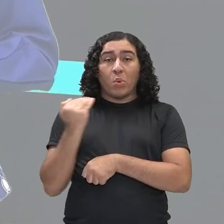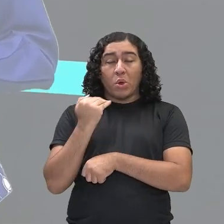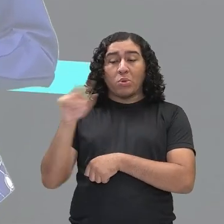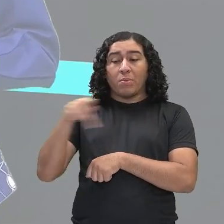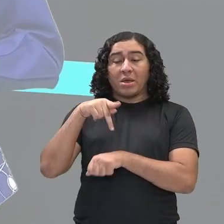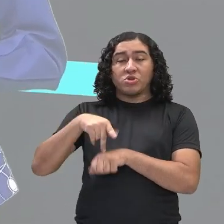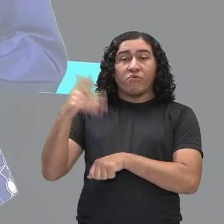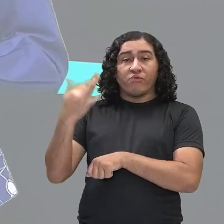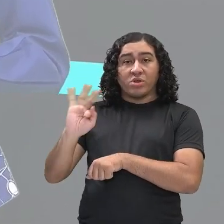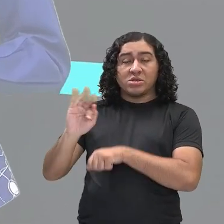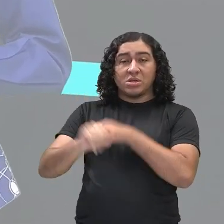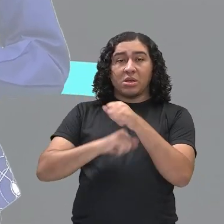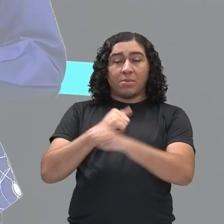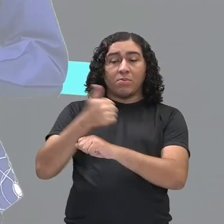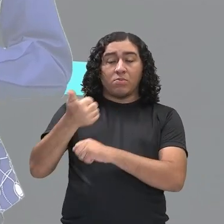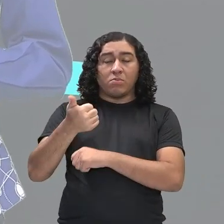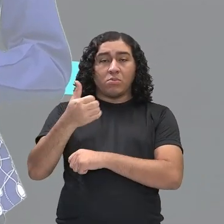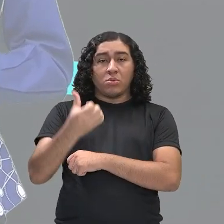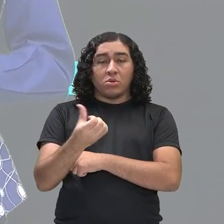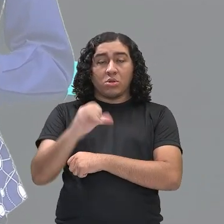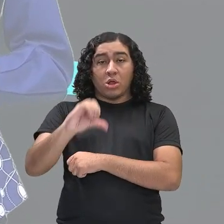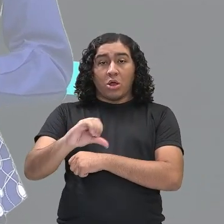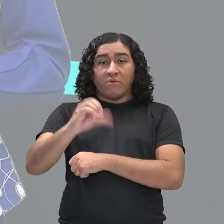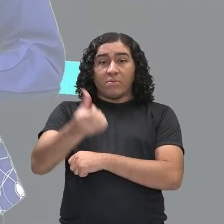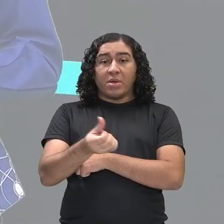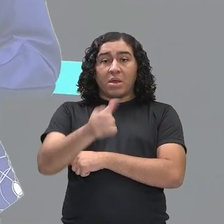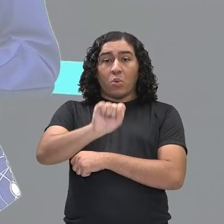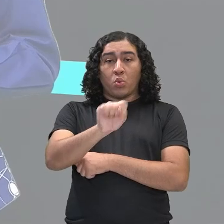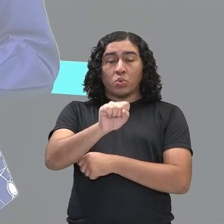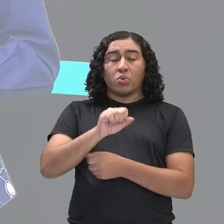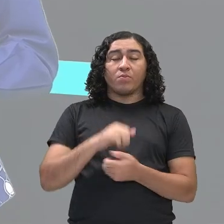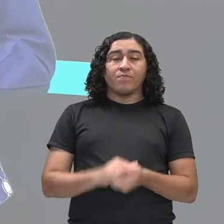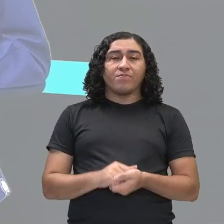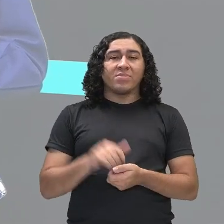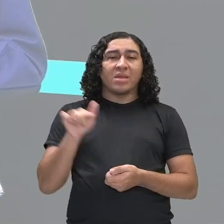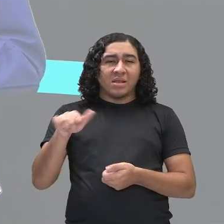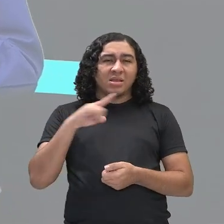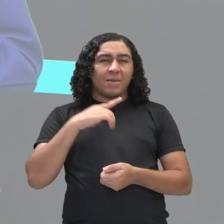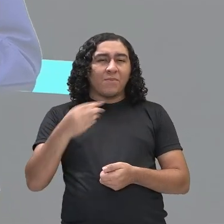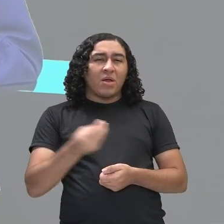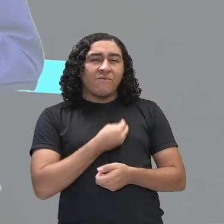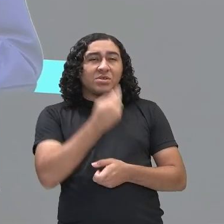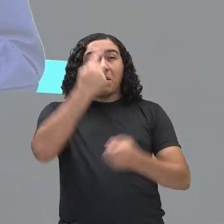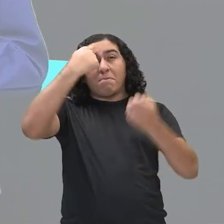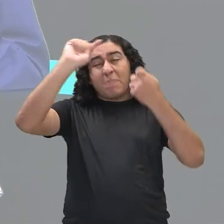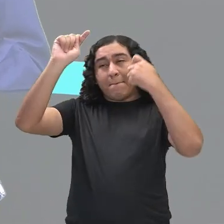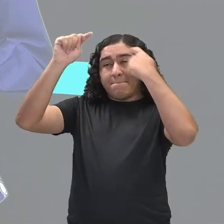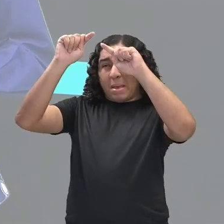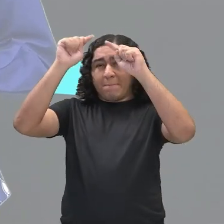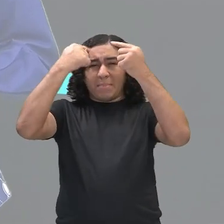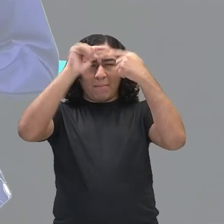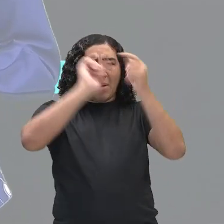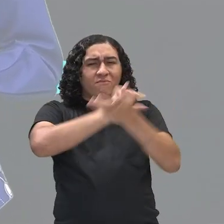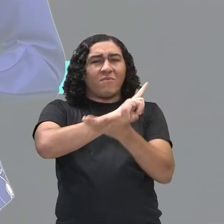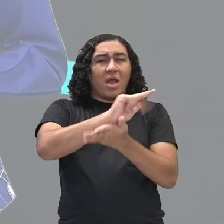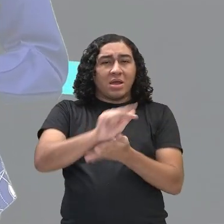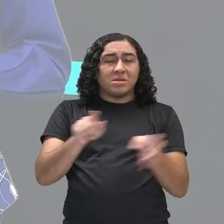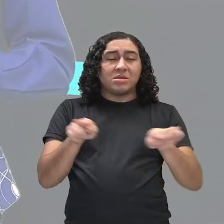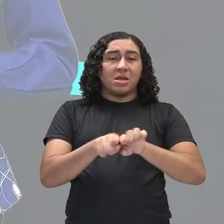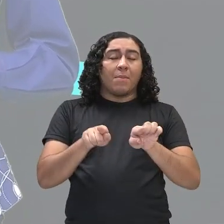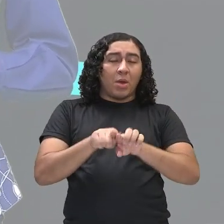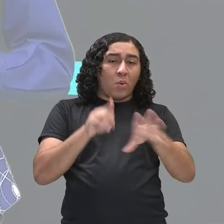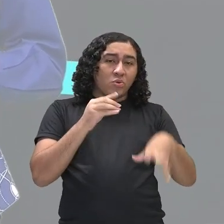em 1968. Duchamp teve uma vida intensamente criativa e contribuiu